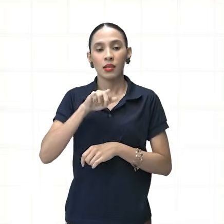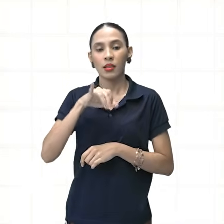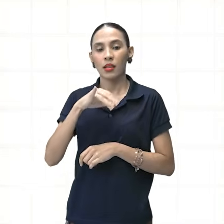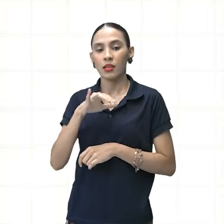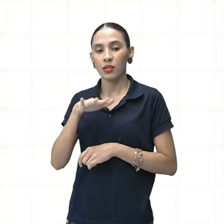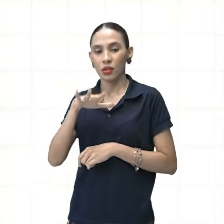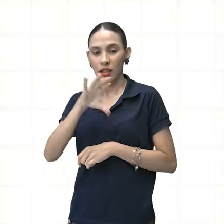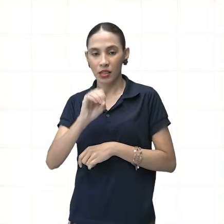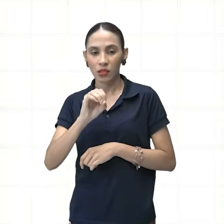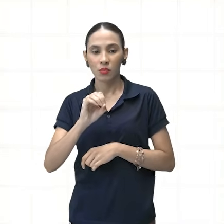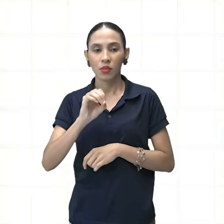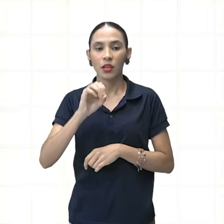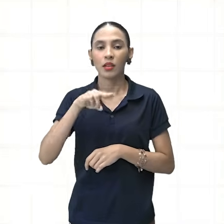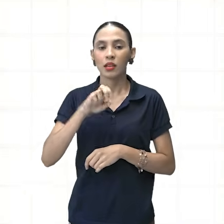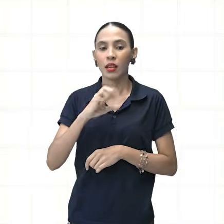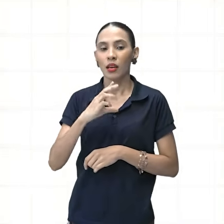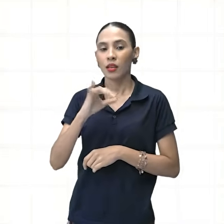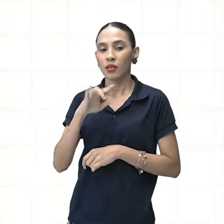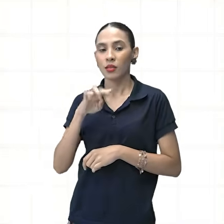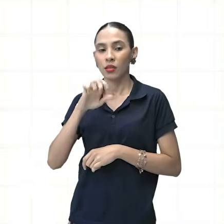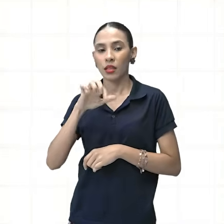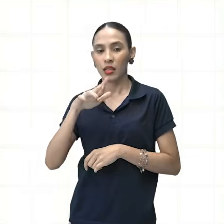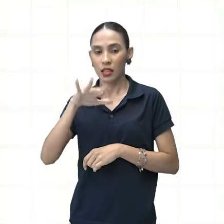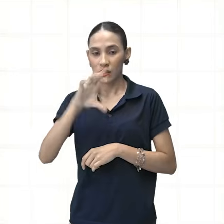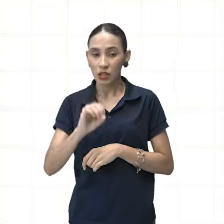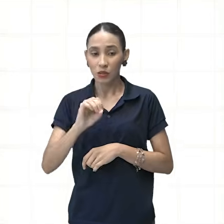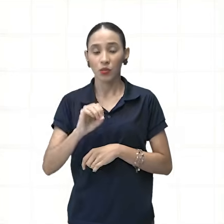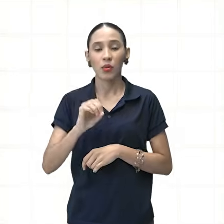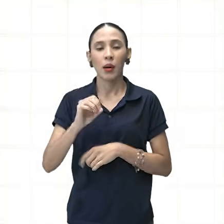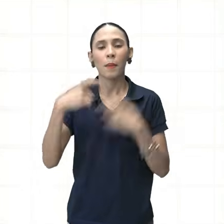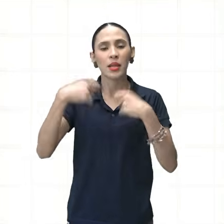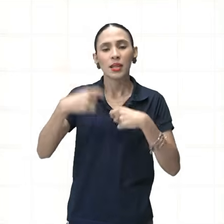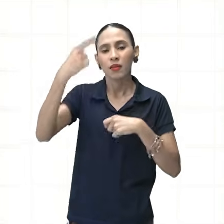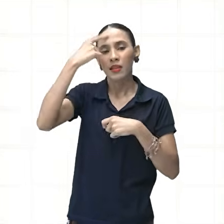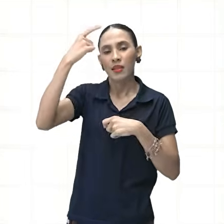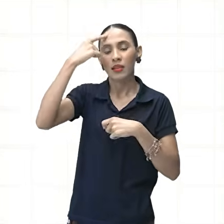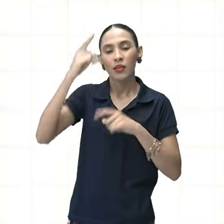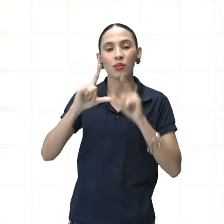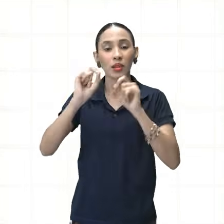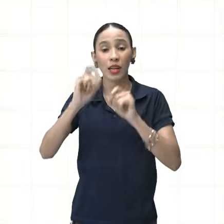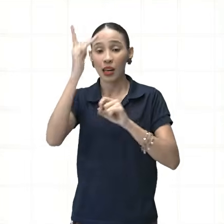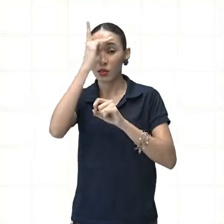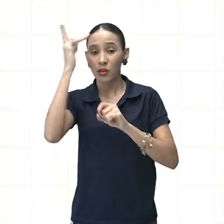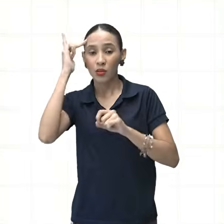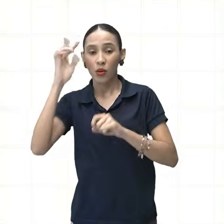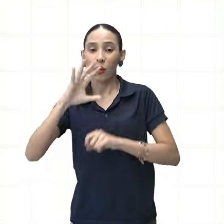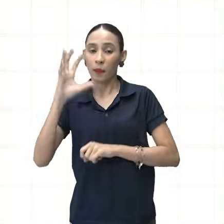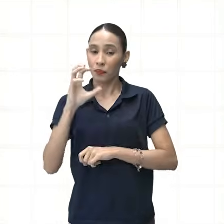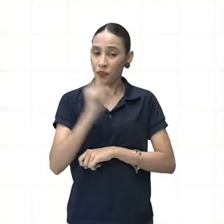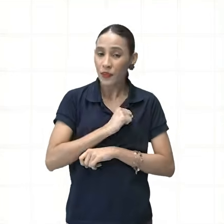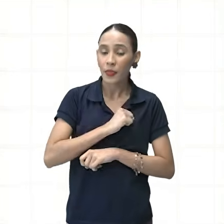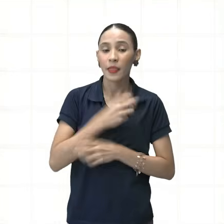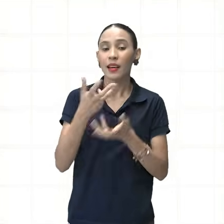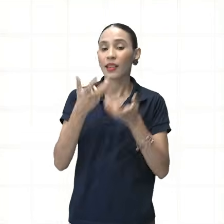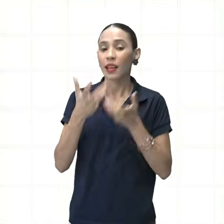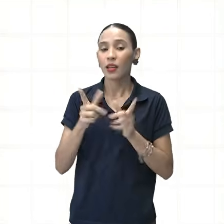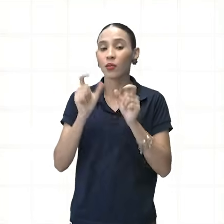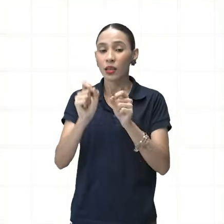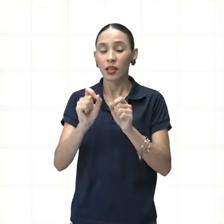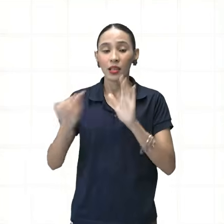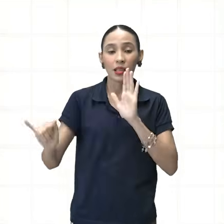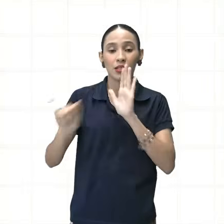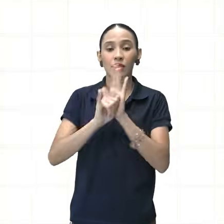em ascensão. Quando se fala de nacionalismo, temos que ter em mente que as pessoas elas estão buscando a